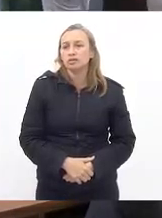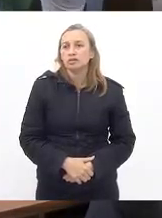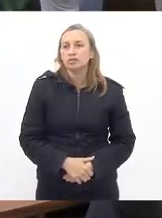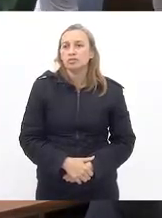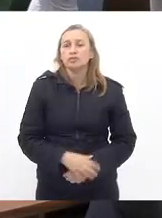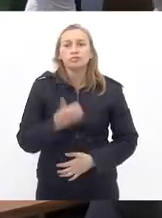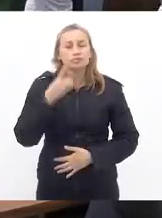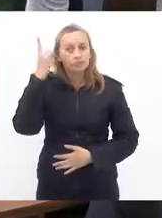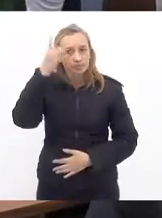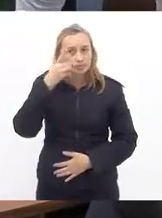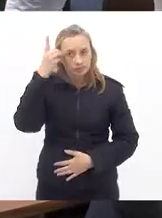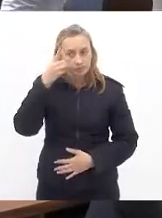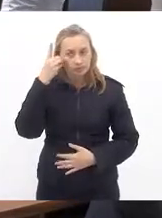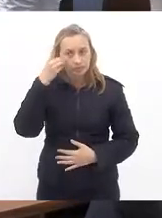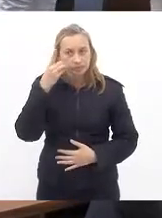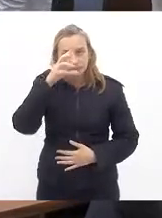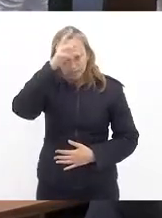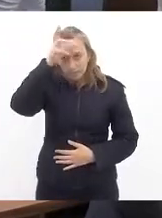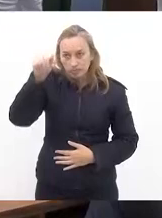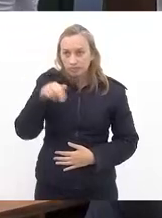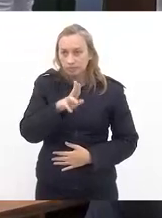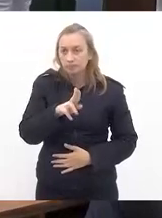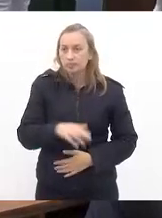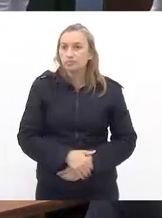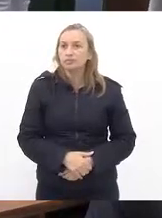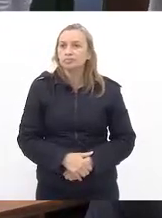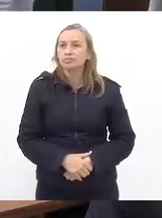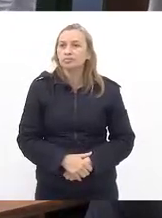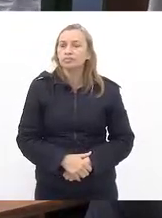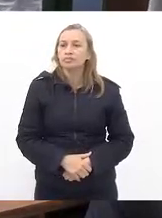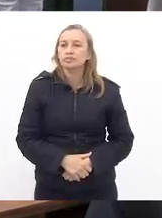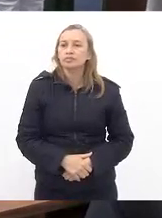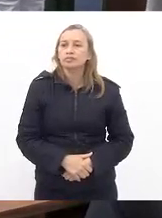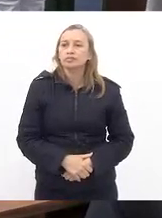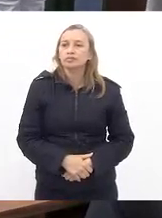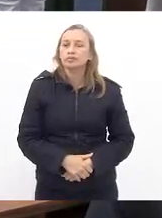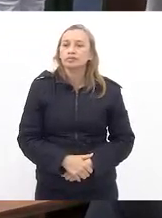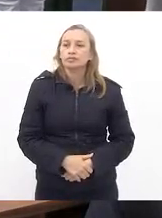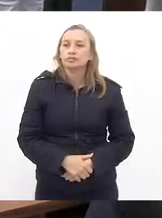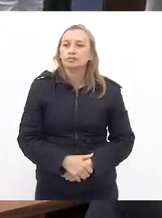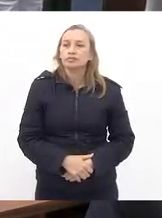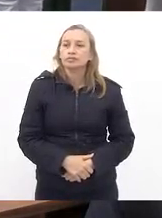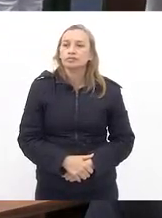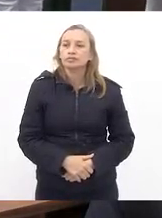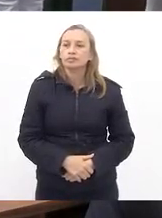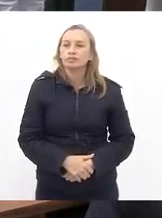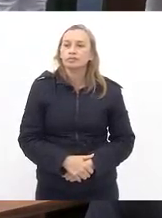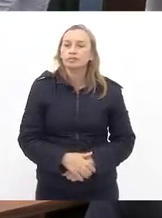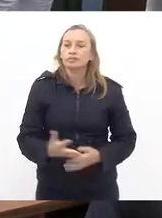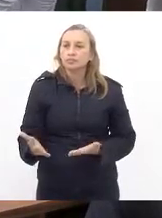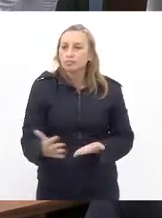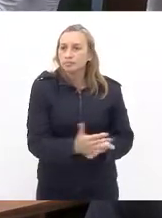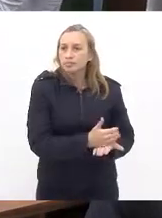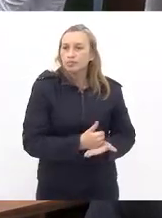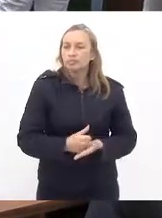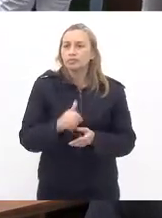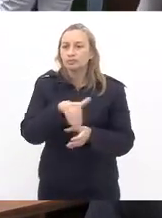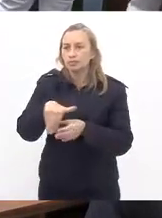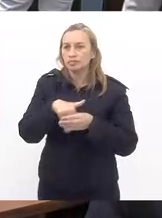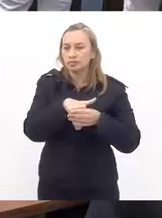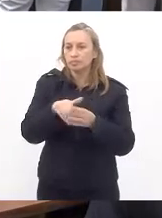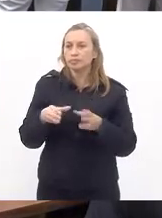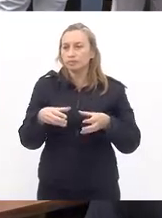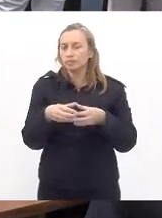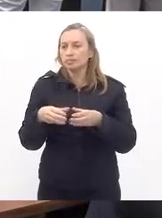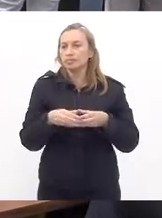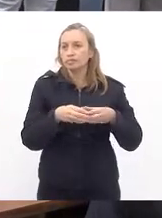a deputada Tia Jô nós estamos a Poliana dos pareceres